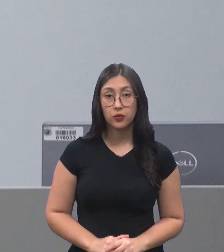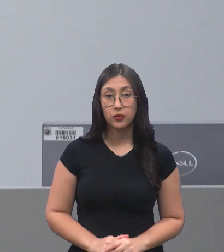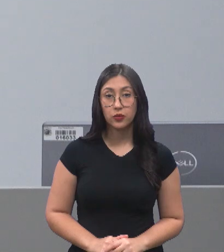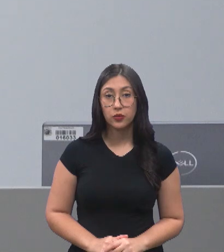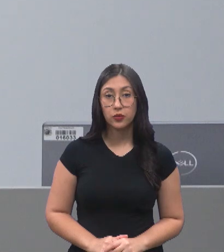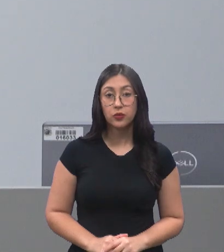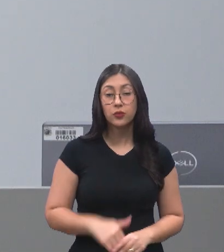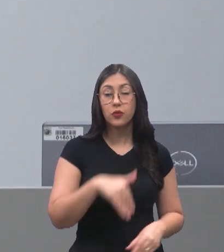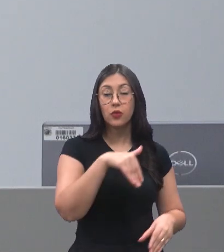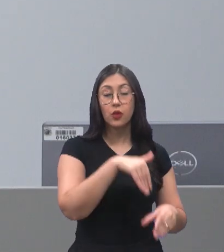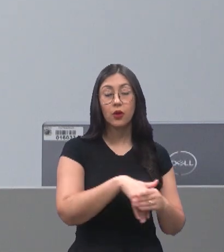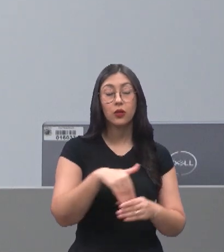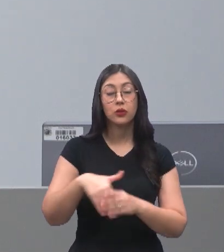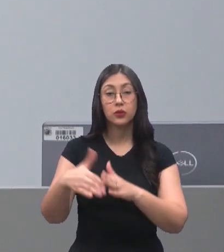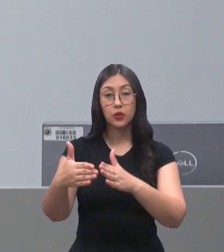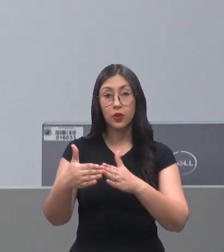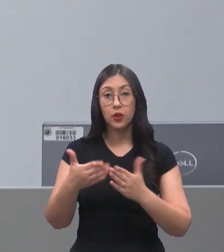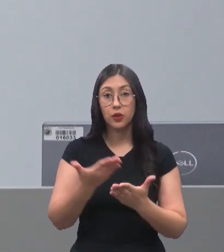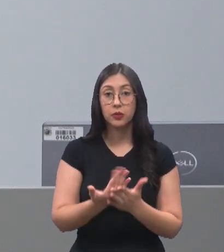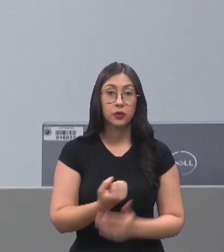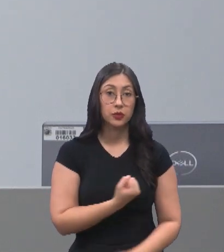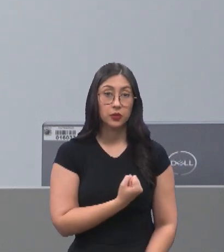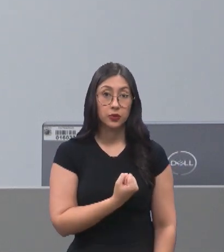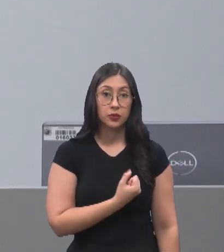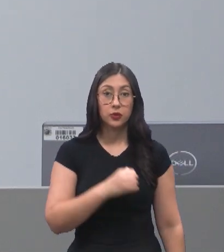Em votação, o requerimento de número